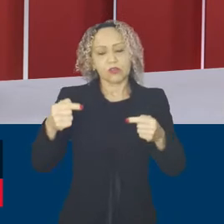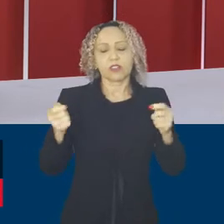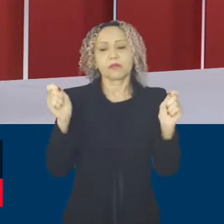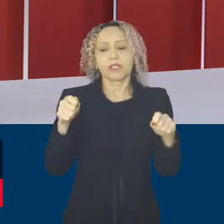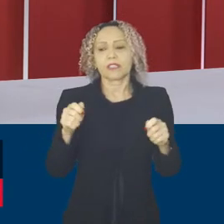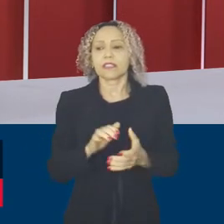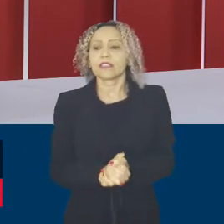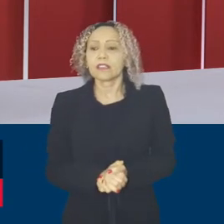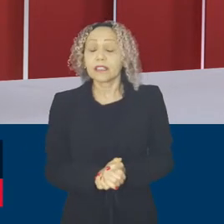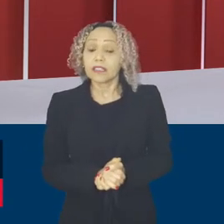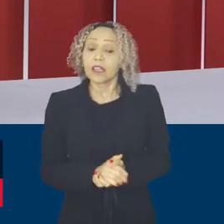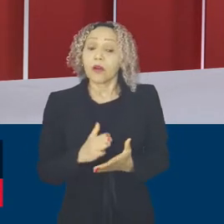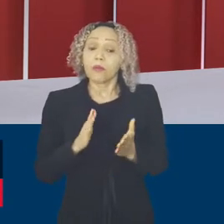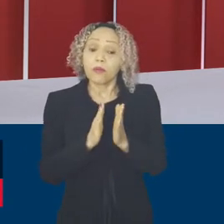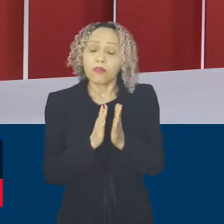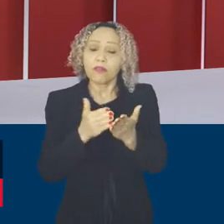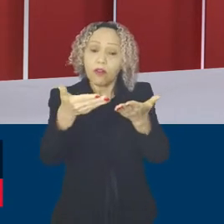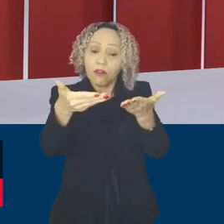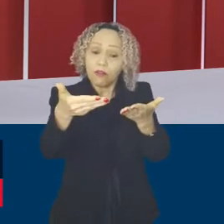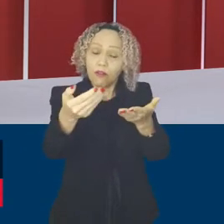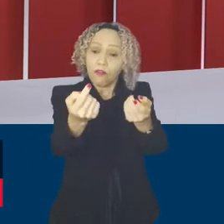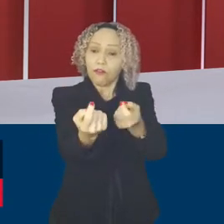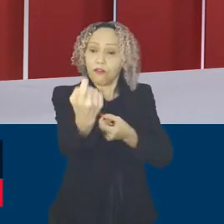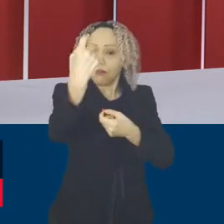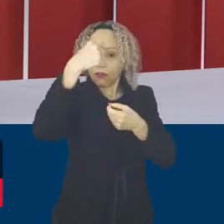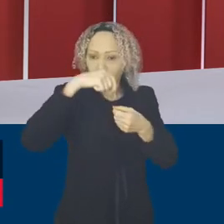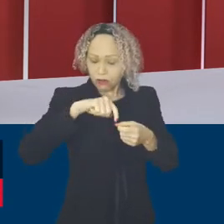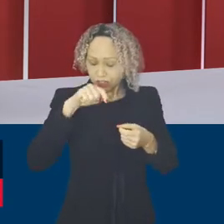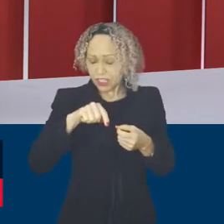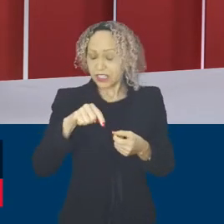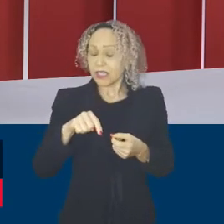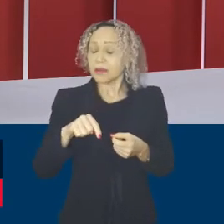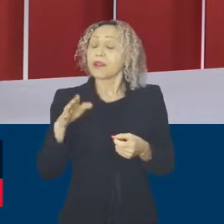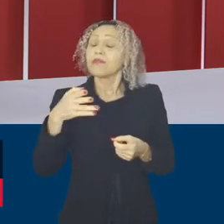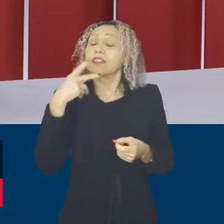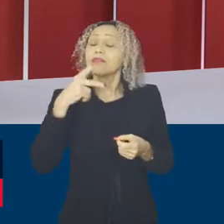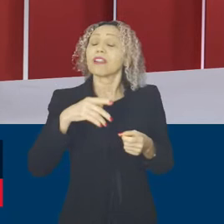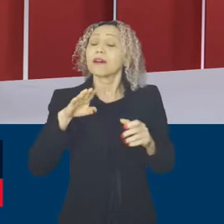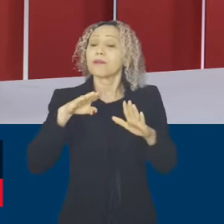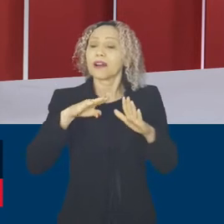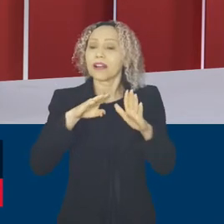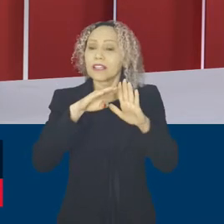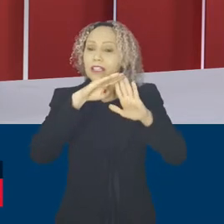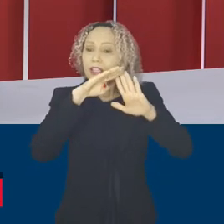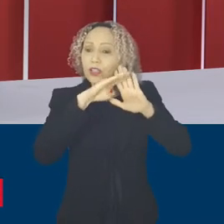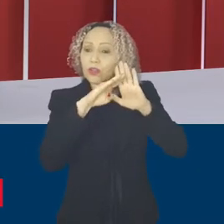a gente da agenda do BNDES aqui na TVPT, viu? Já está convidada.